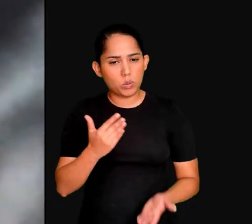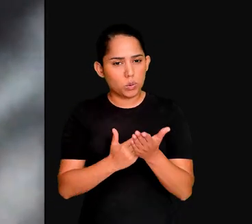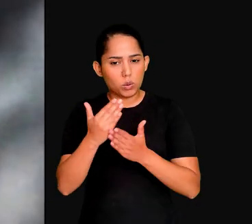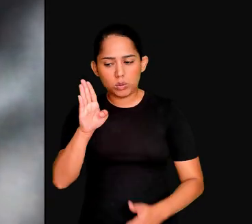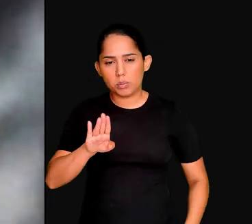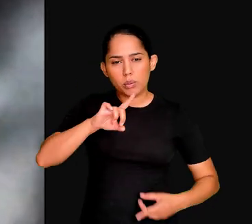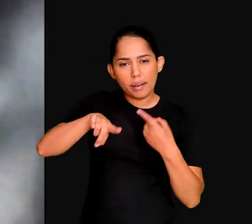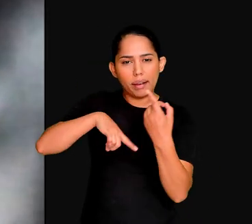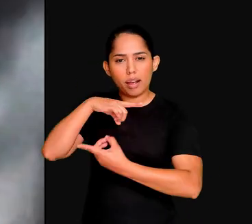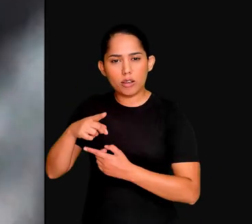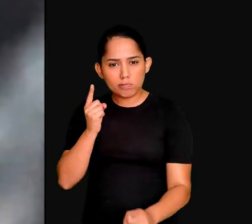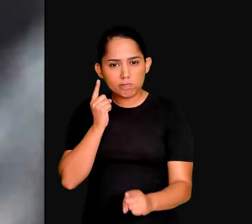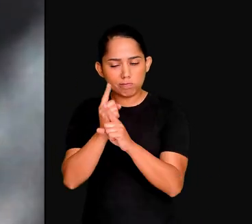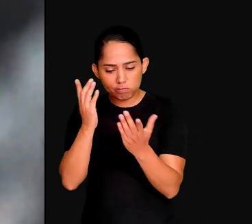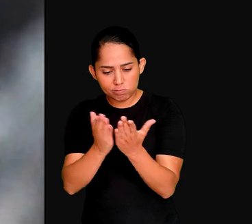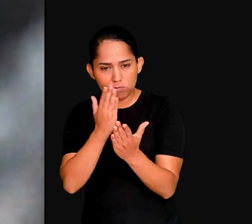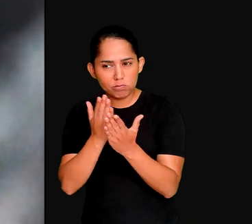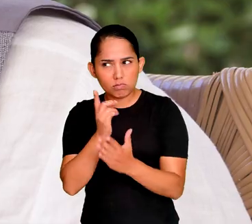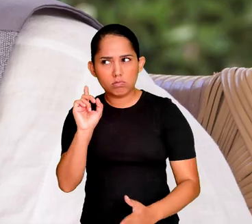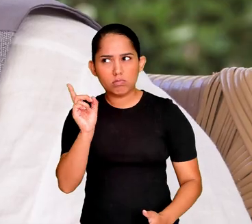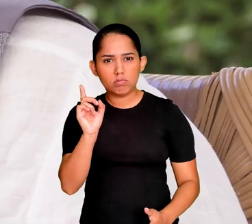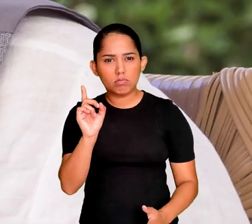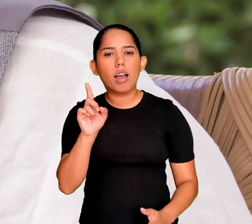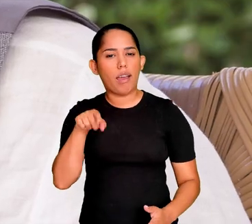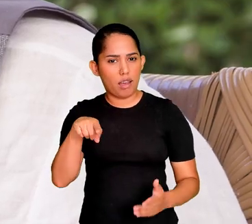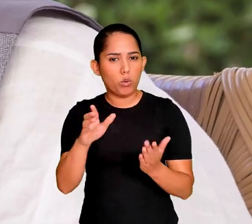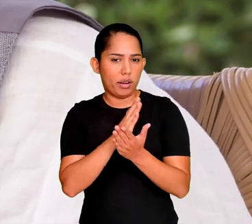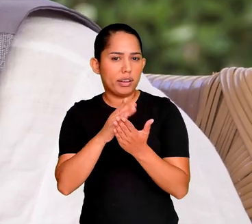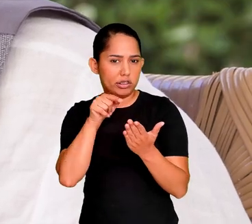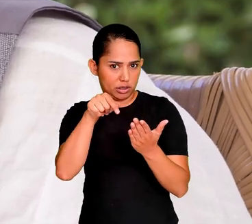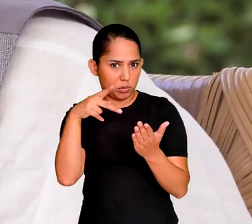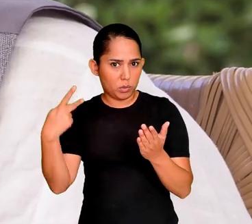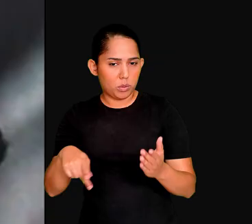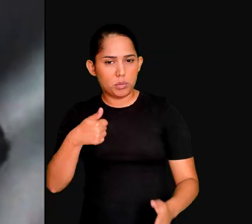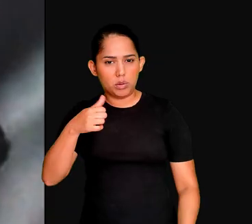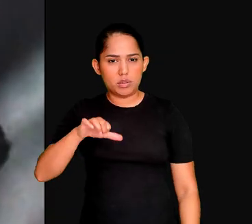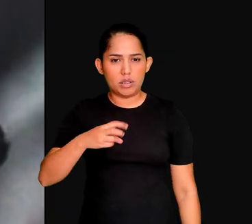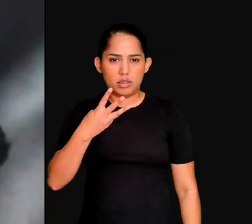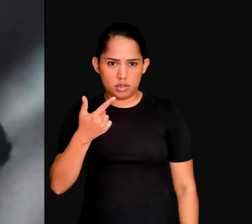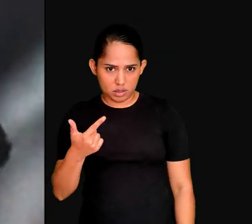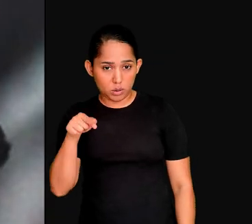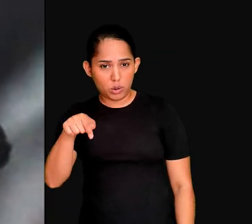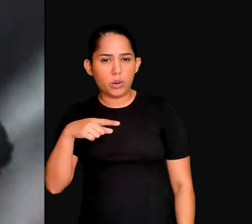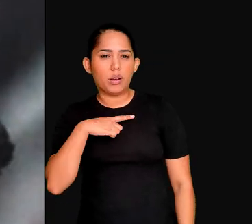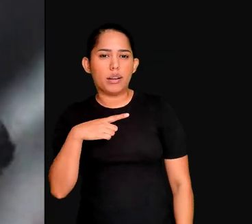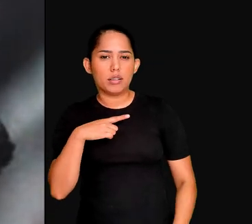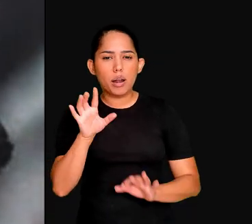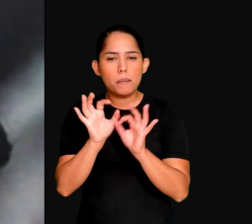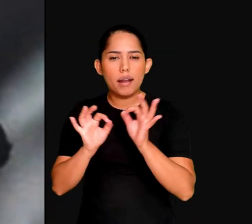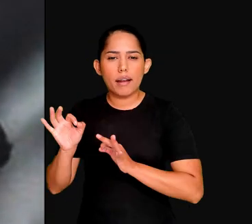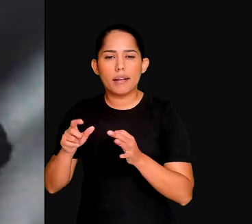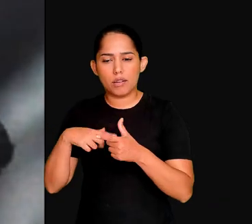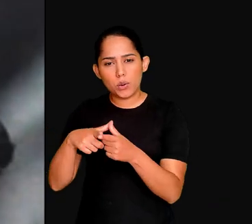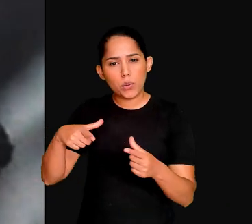dele. Não, achei em 32. Eu achei a agenda de 1932, onde tem os apontamentos da enterro do